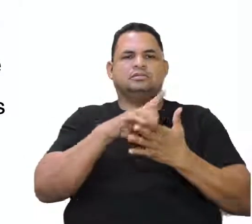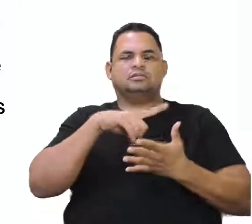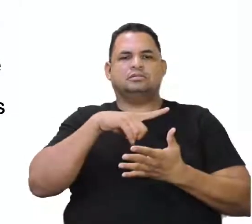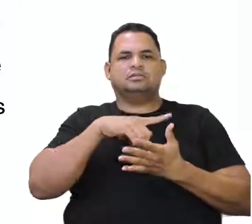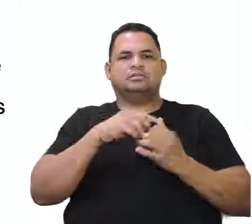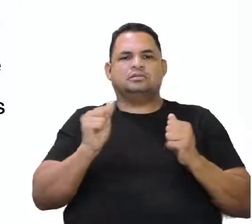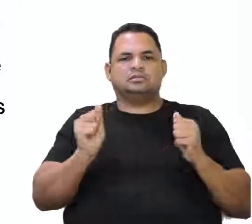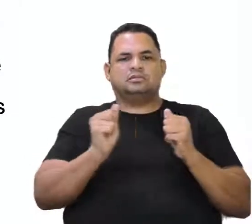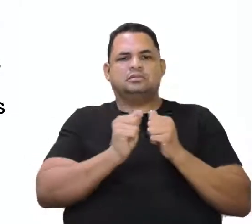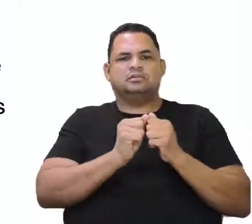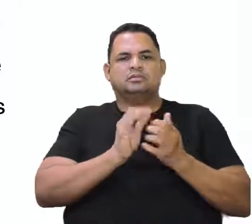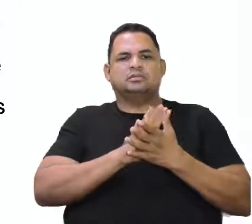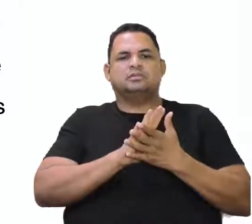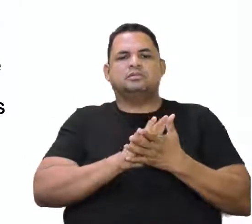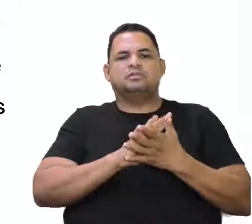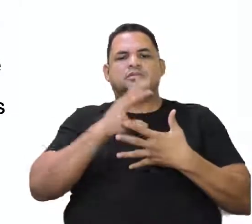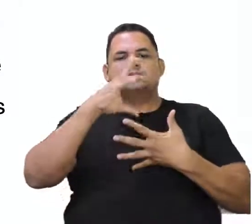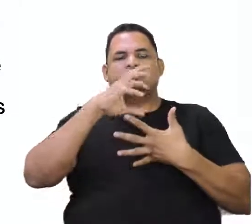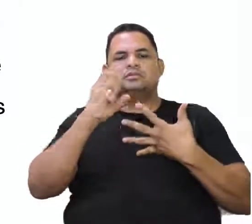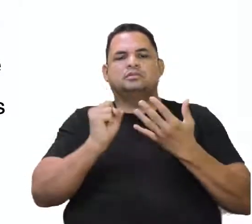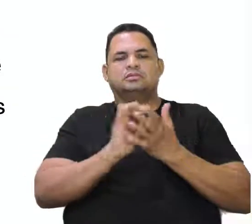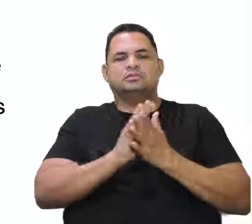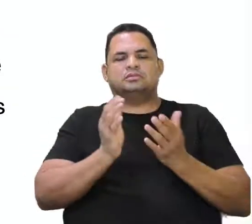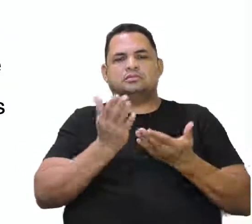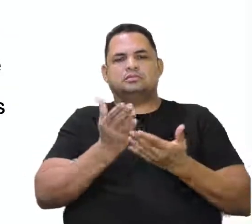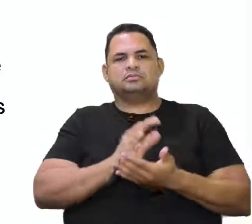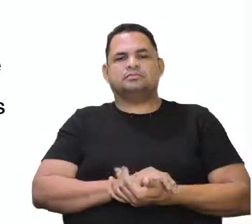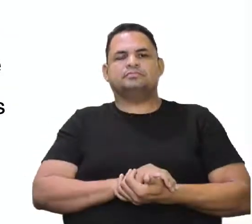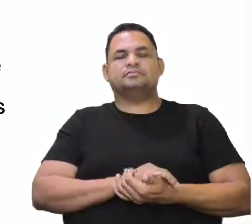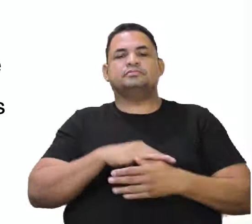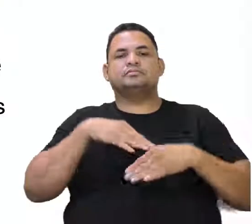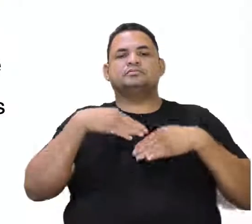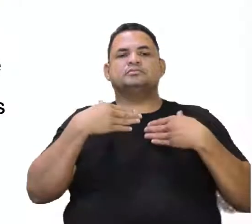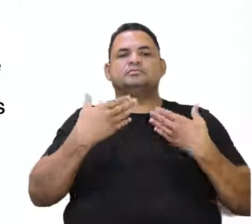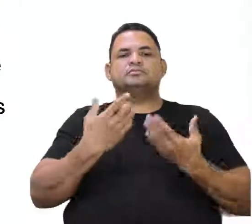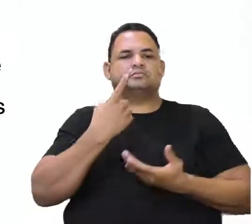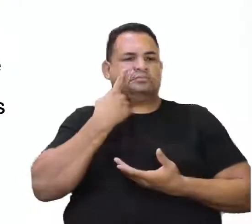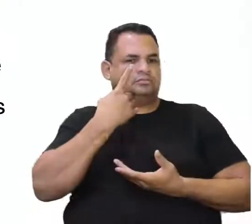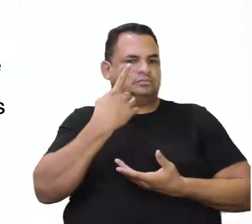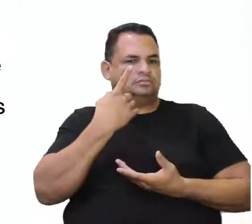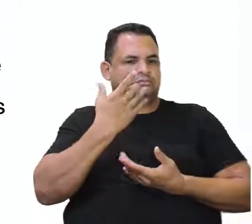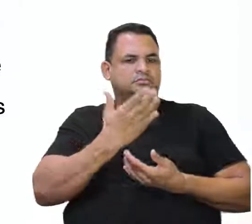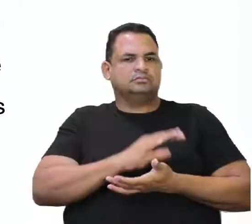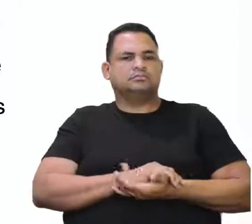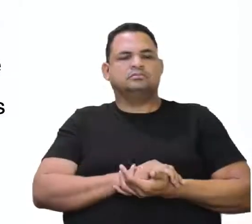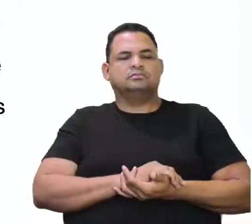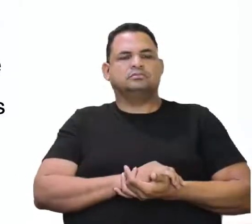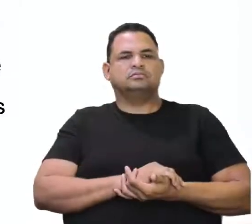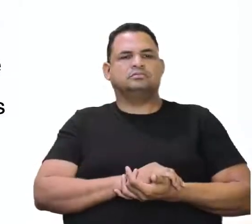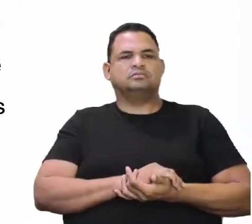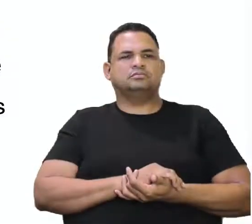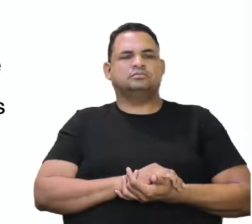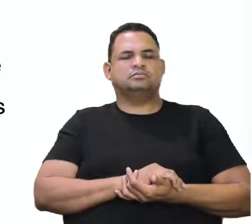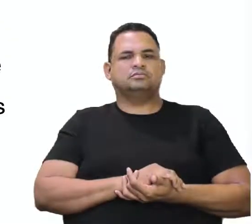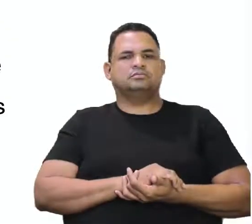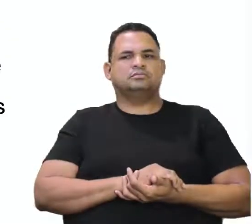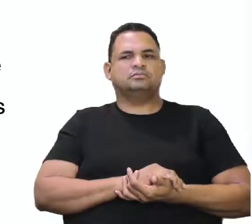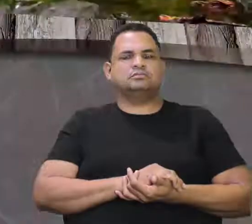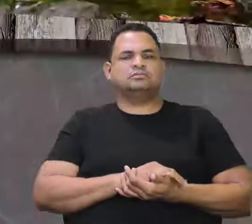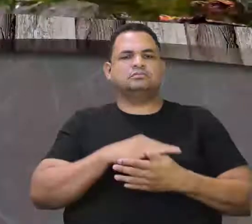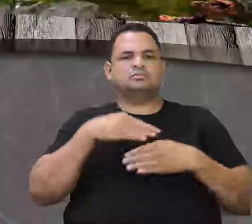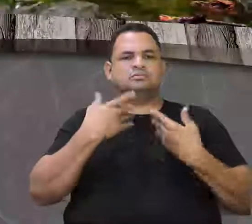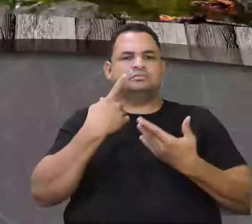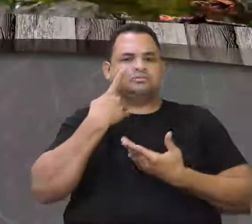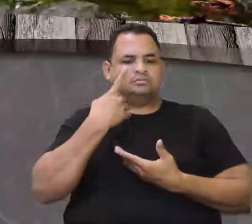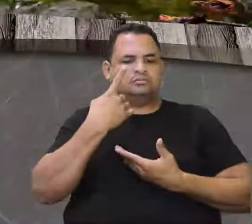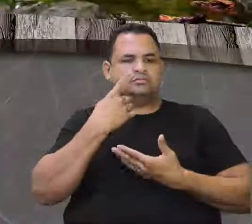uma junção dessas cadeias alimentares. Quando a gente olha para o ambiente, olha aqui para mim rapidinho, quando a